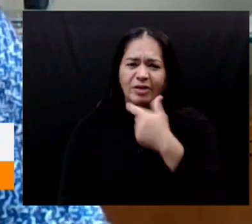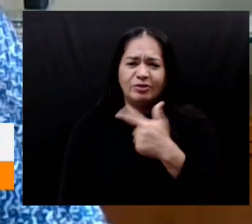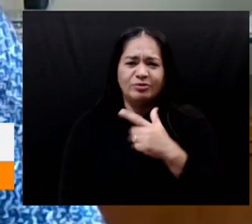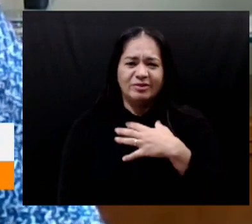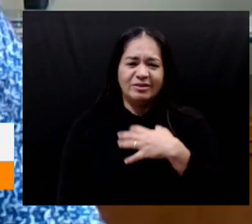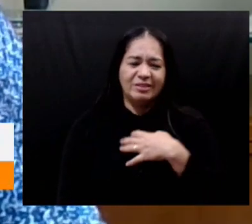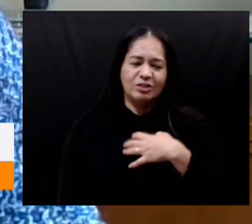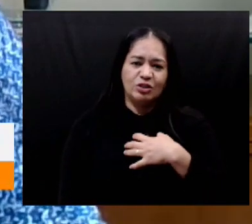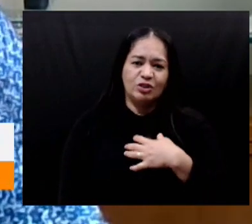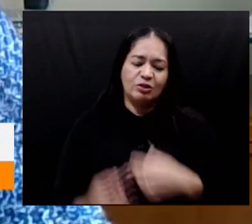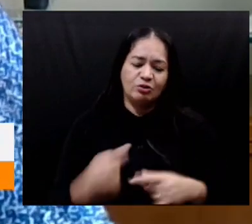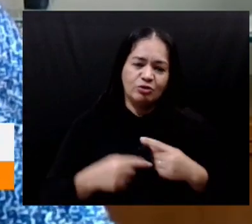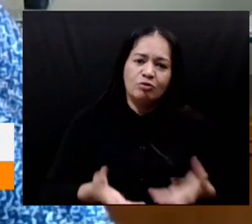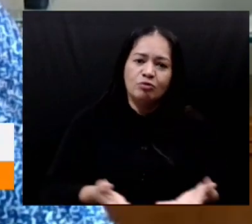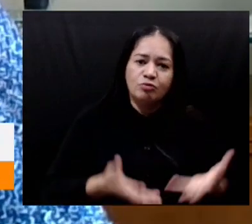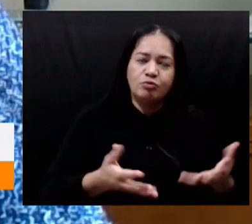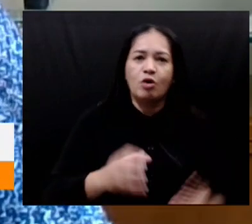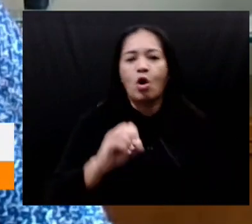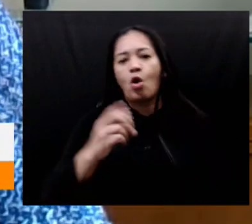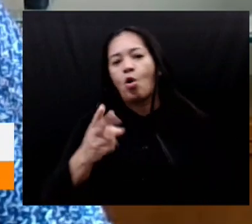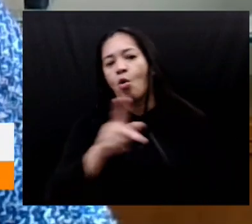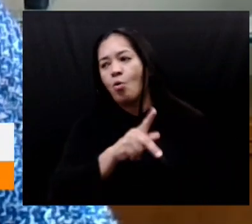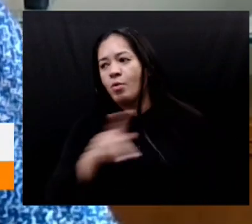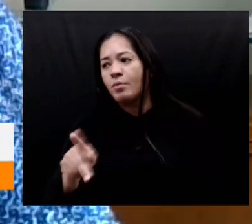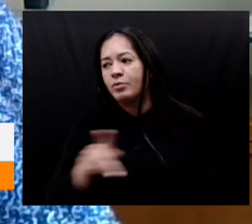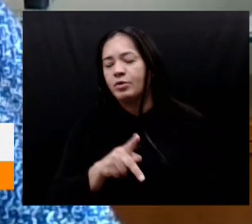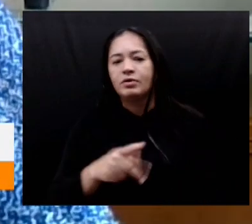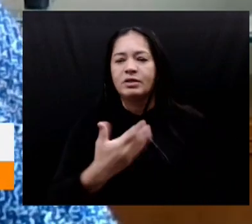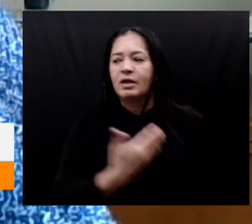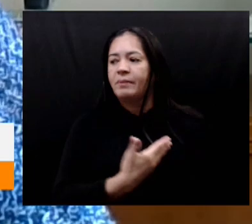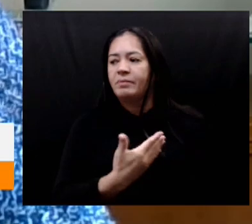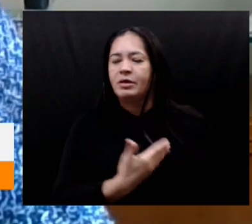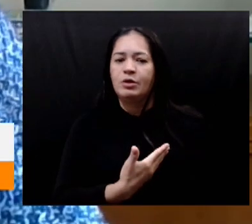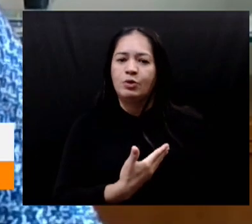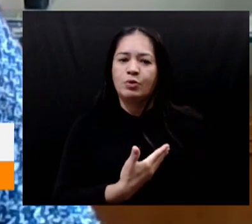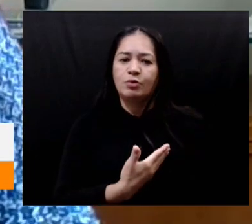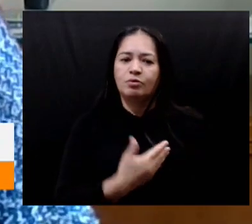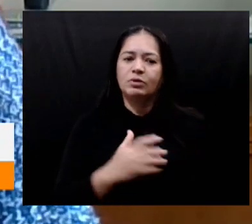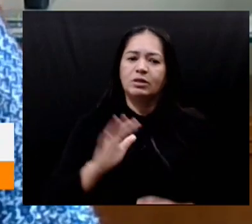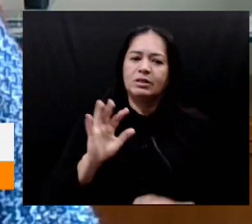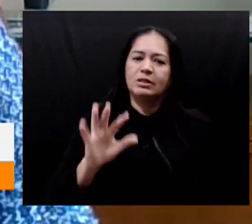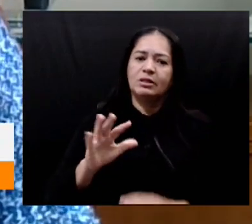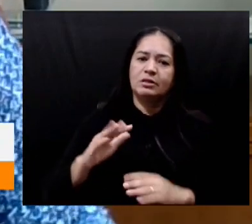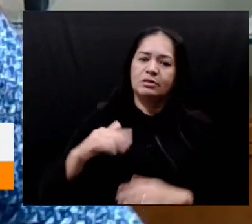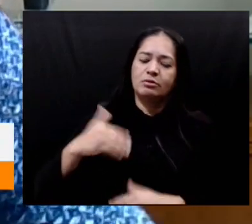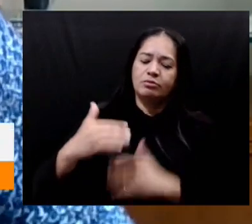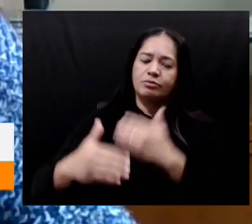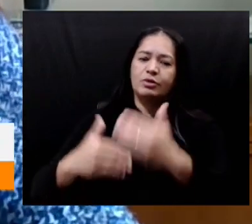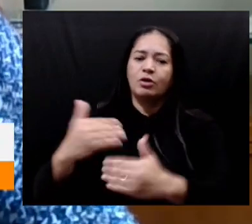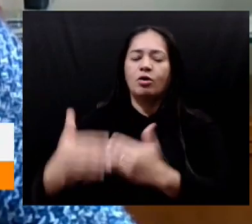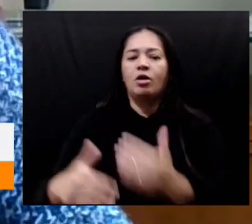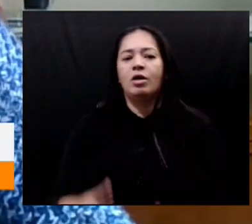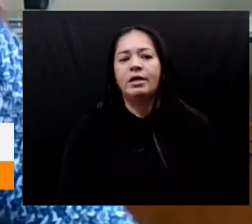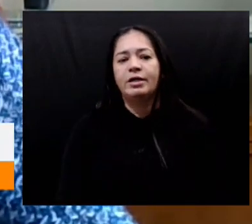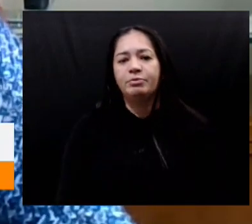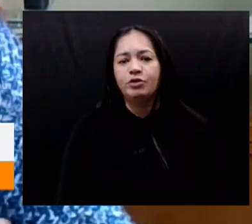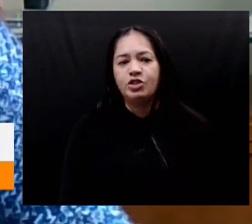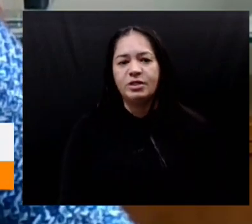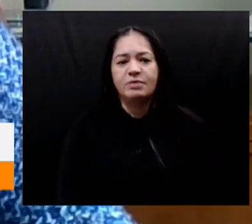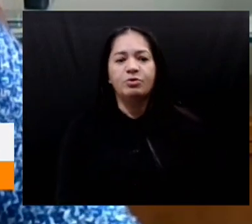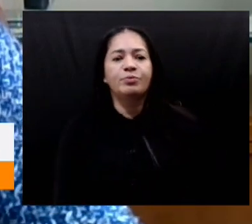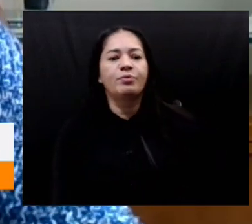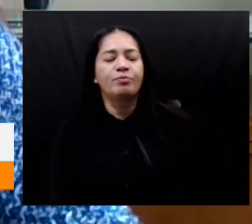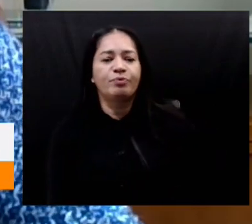uma professora, um amigo, e assim sucessivamente. O problema do julgamento é